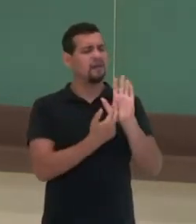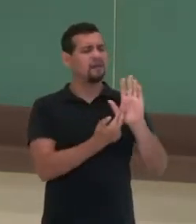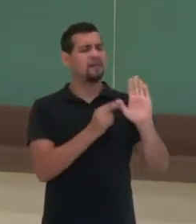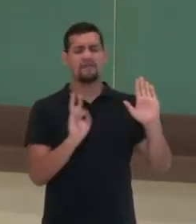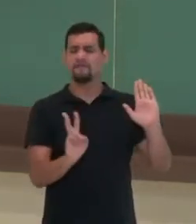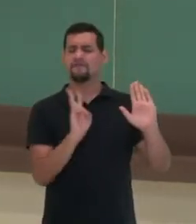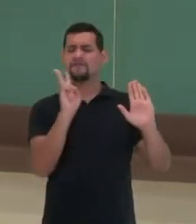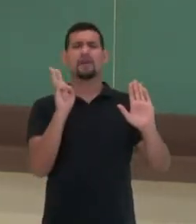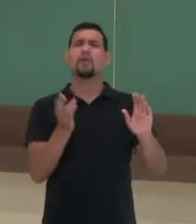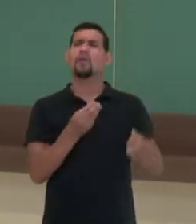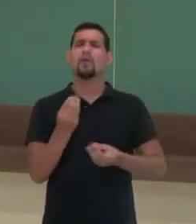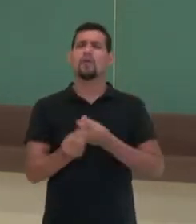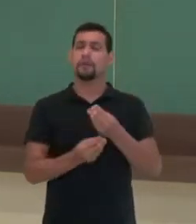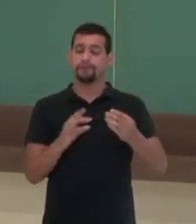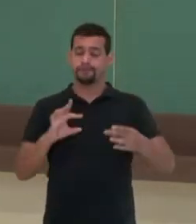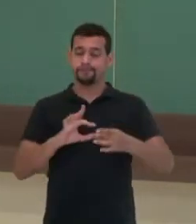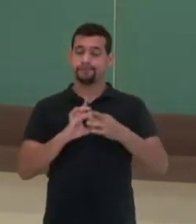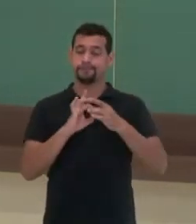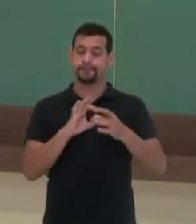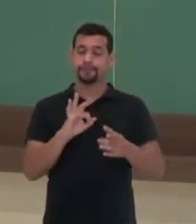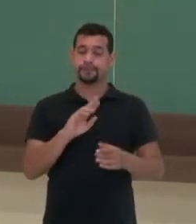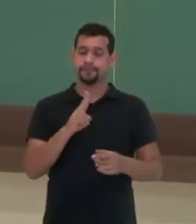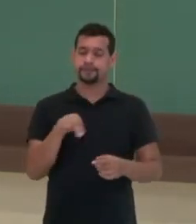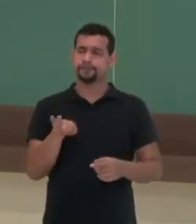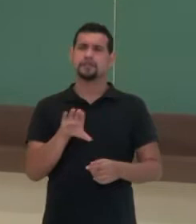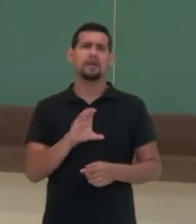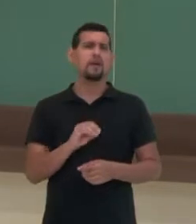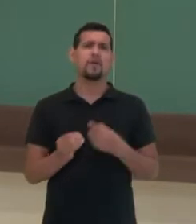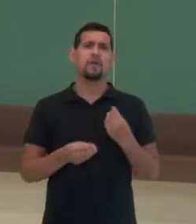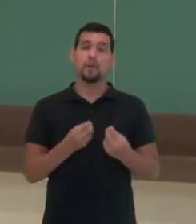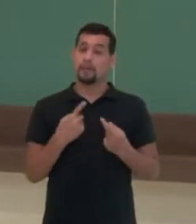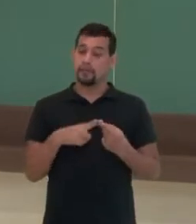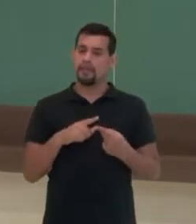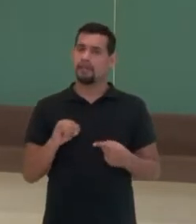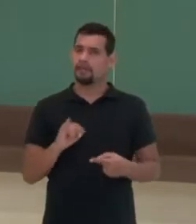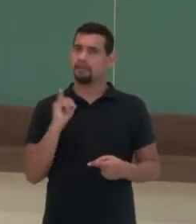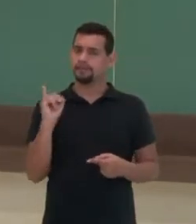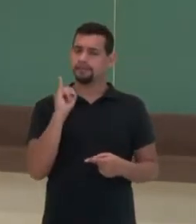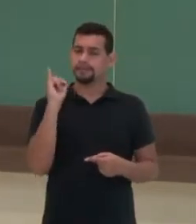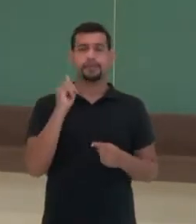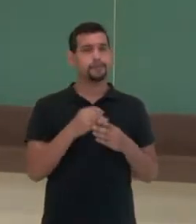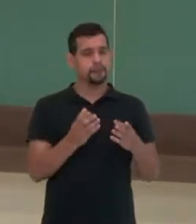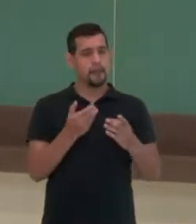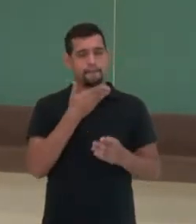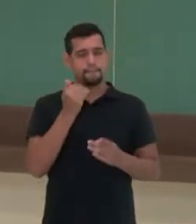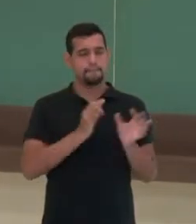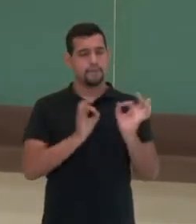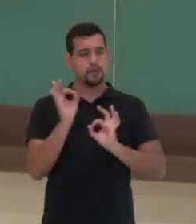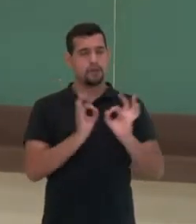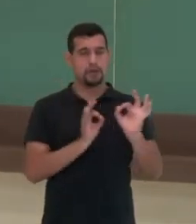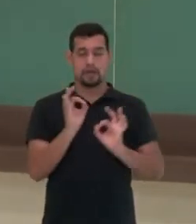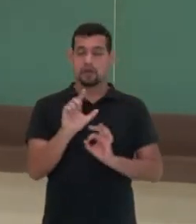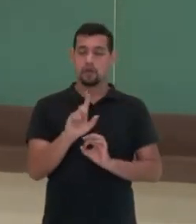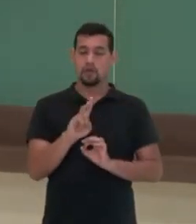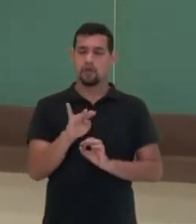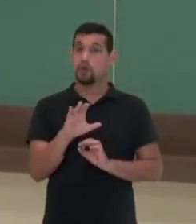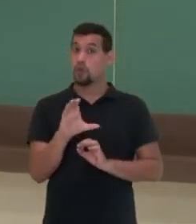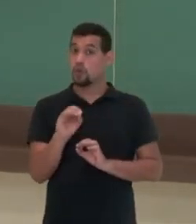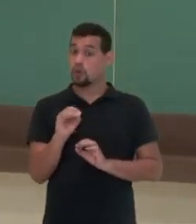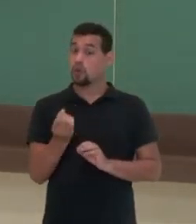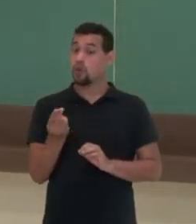esses valores através das funções quadráticas? Porque eles são importantes, né? Queremos otimizar o lucro, por exemplo,